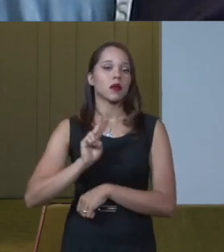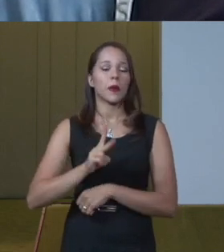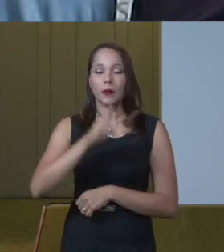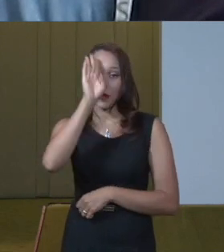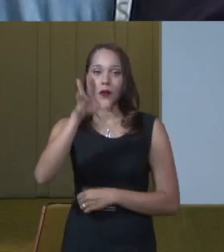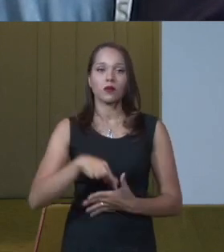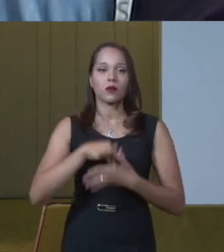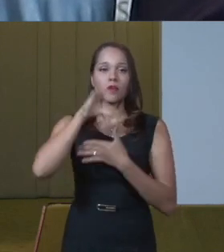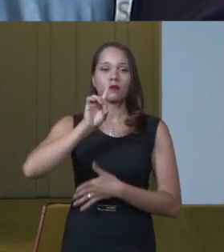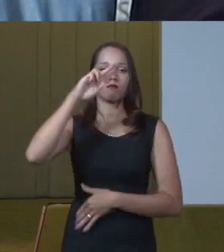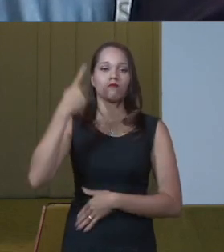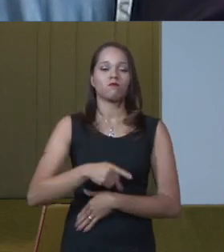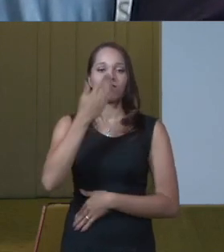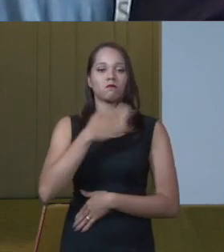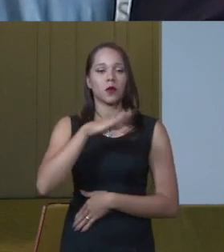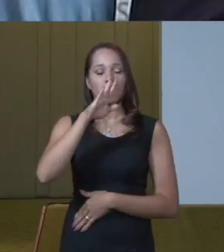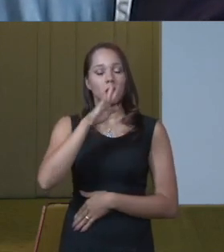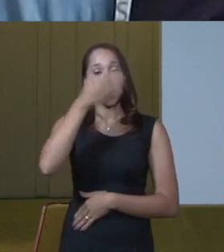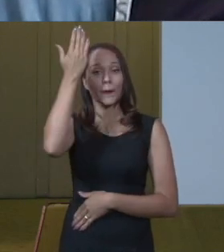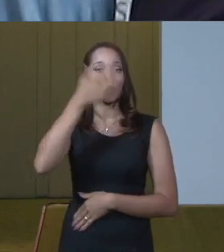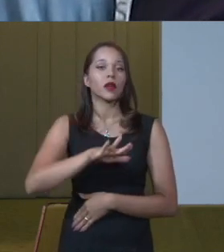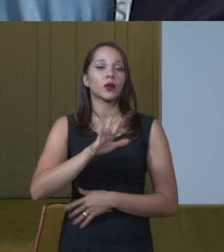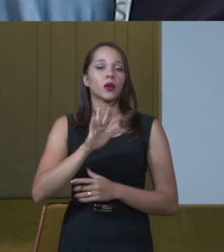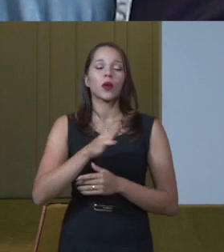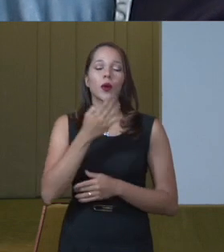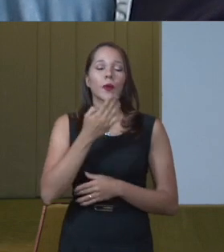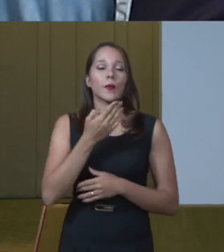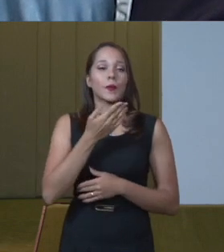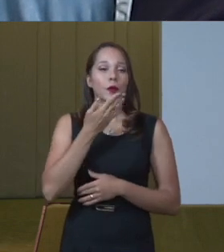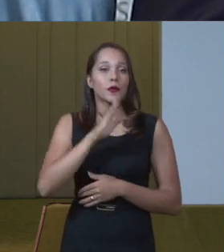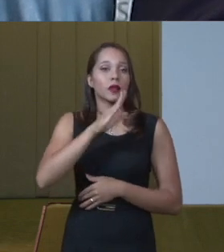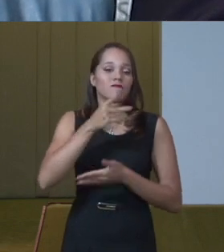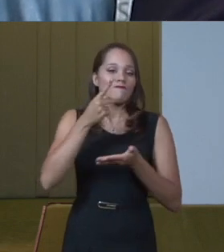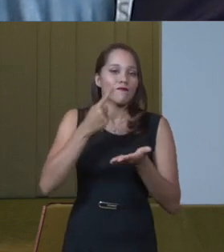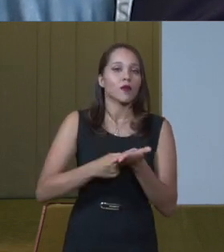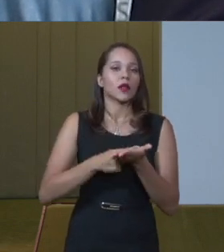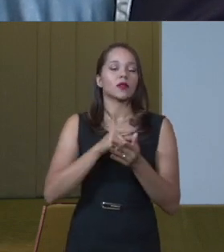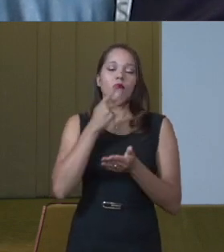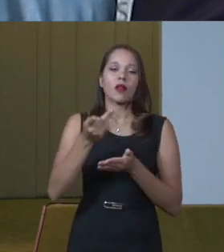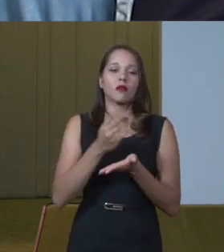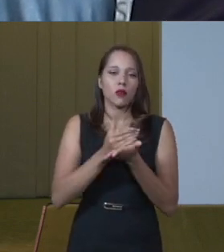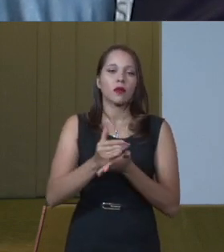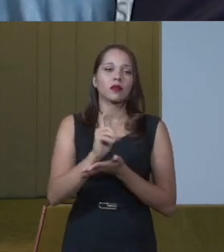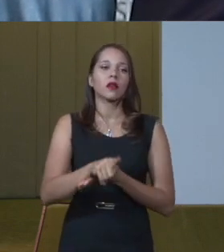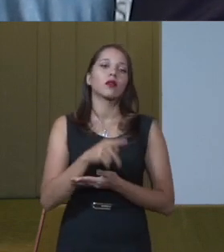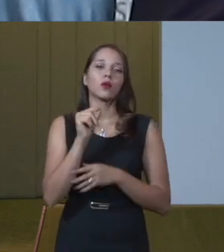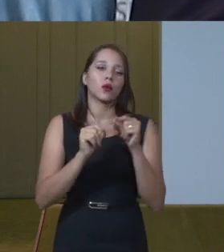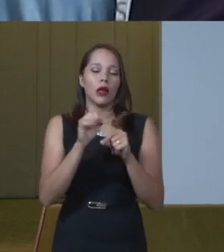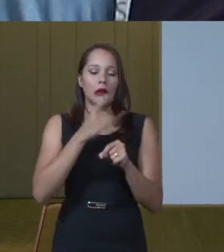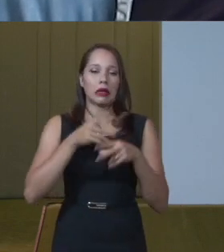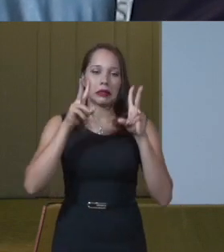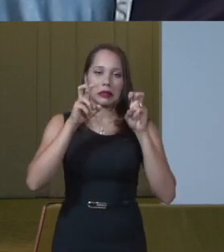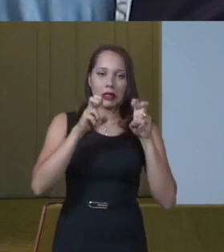Direitos Humanos, comprovando aquele compromisso que eu mencionei no início, de levar esse